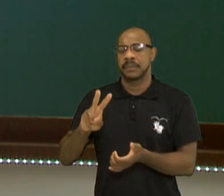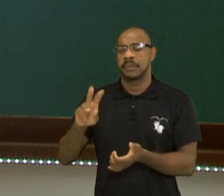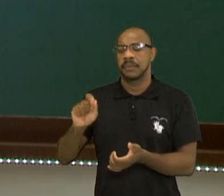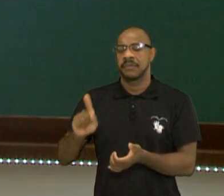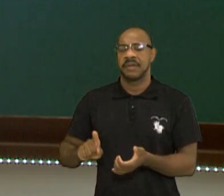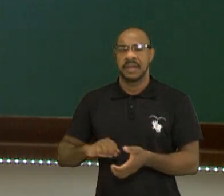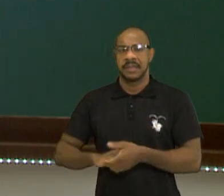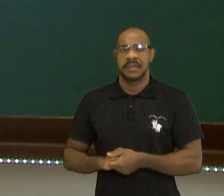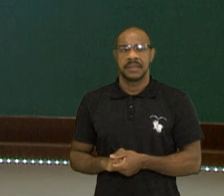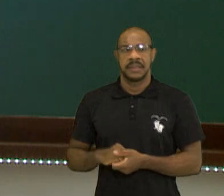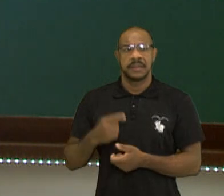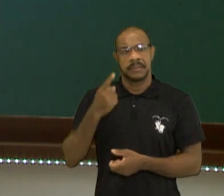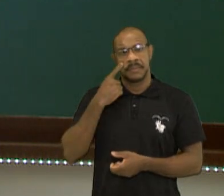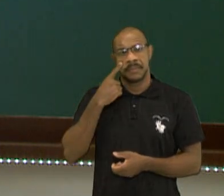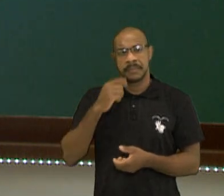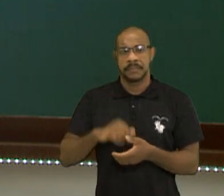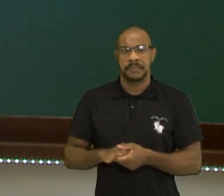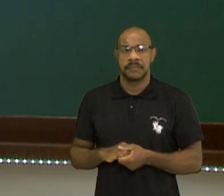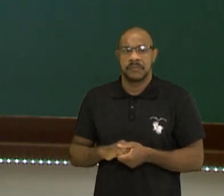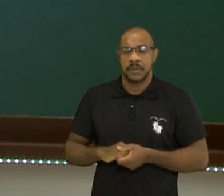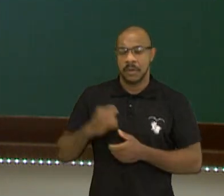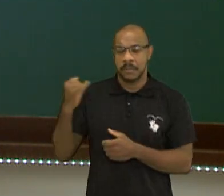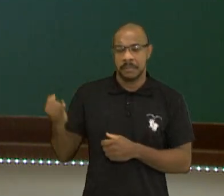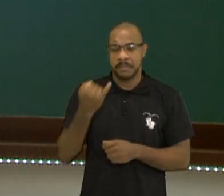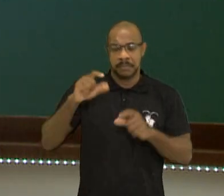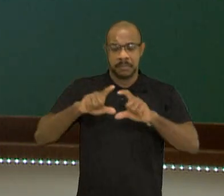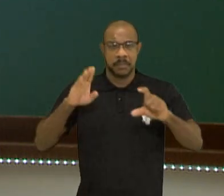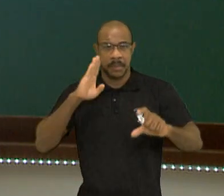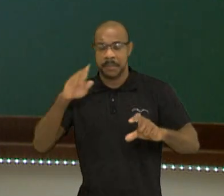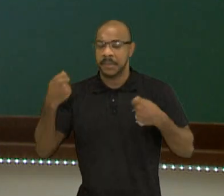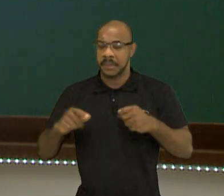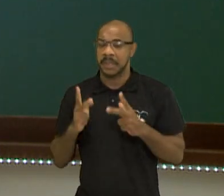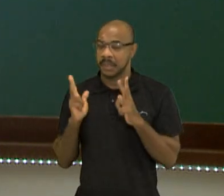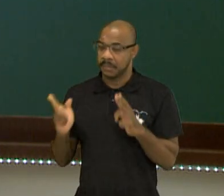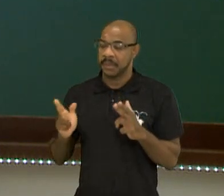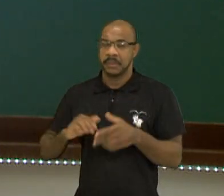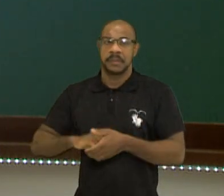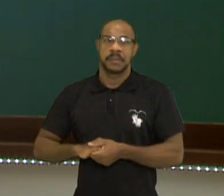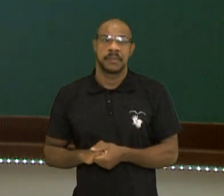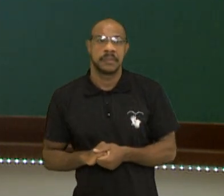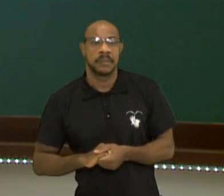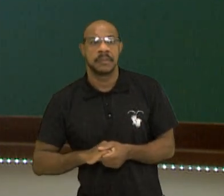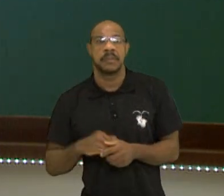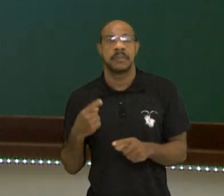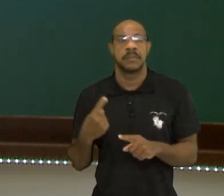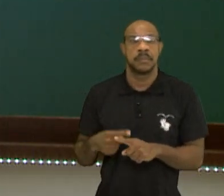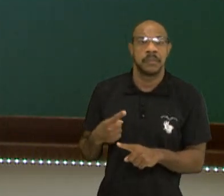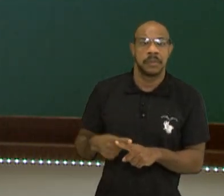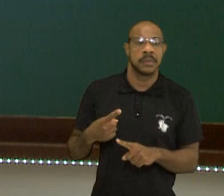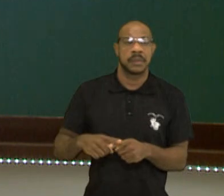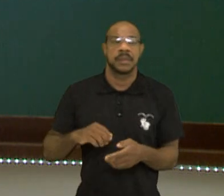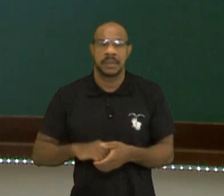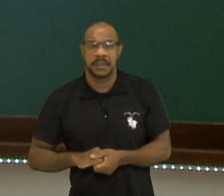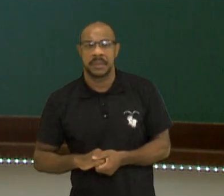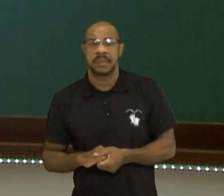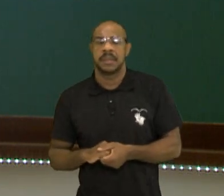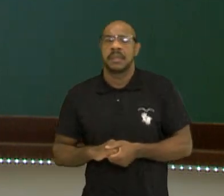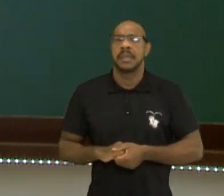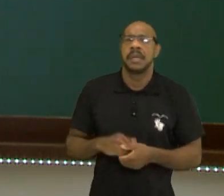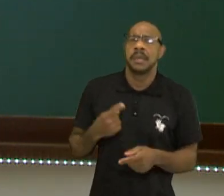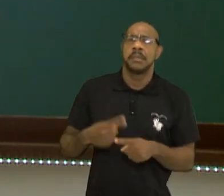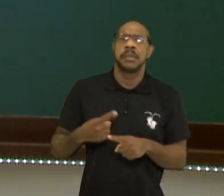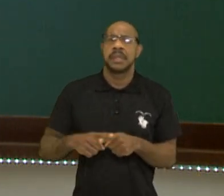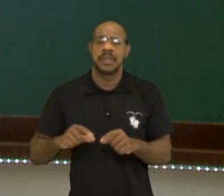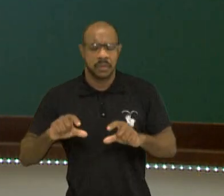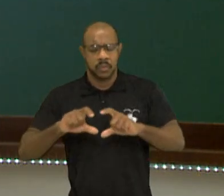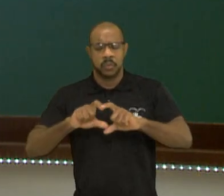exemplo, entretanto, a essência ela deve ser a mesma. Porque o trecho possui o ponto de vista